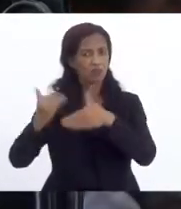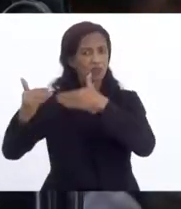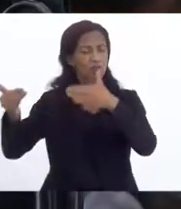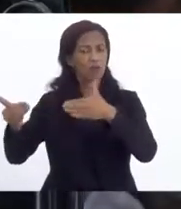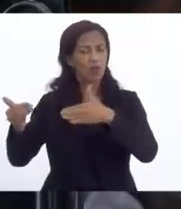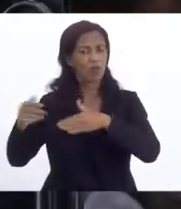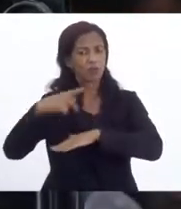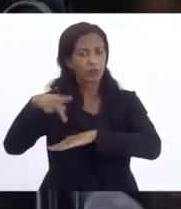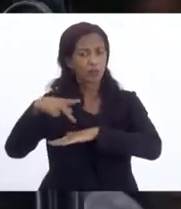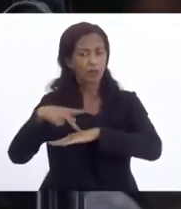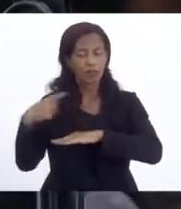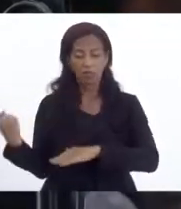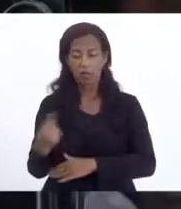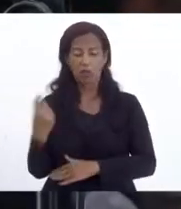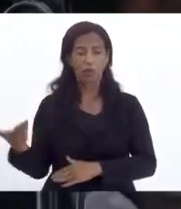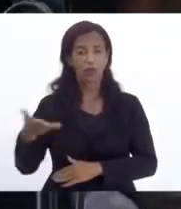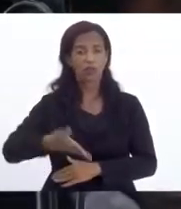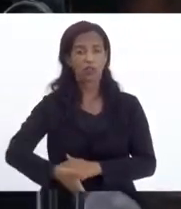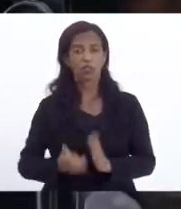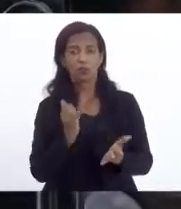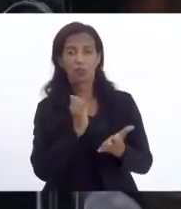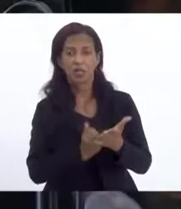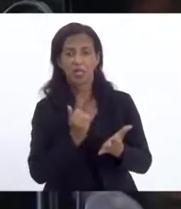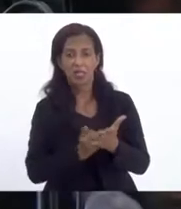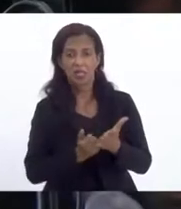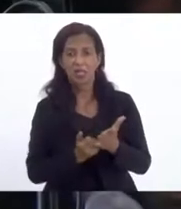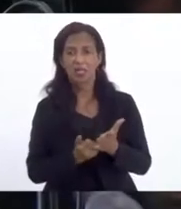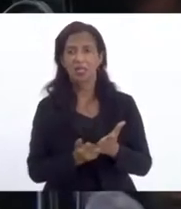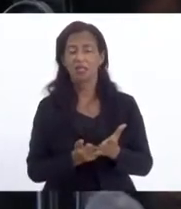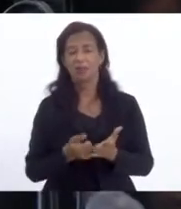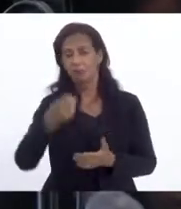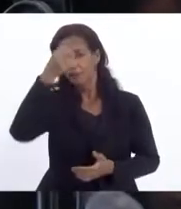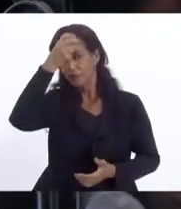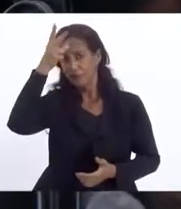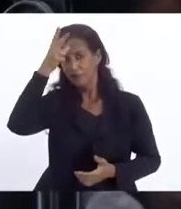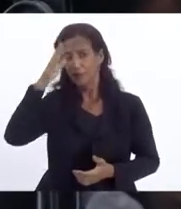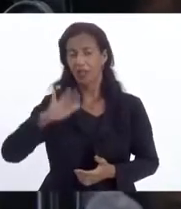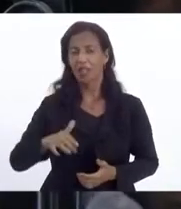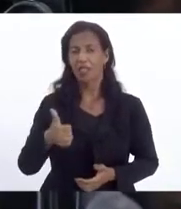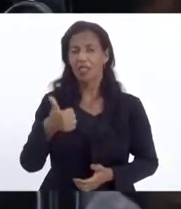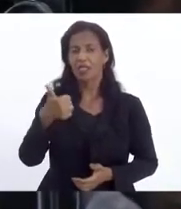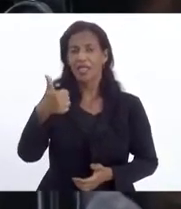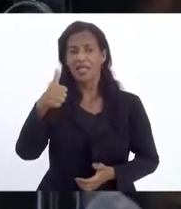Nós estamos, em termos de receita corrente líquida, prefeito, na